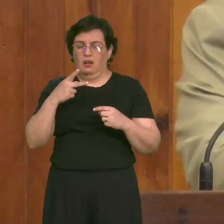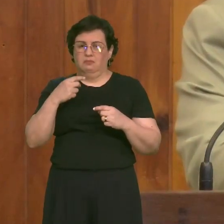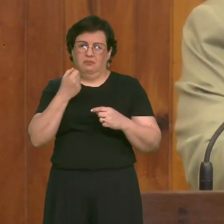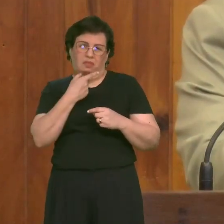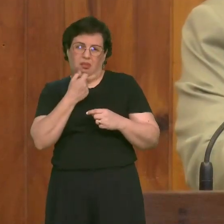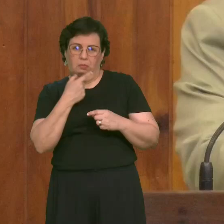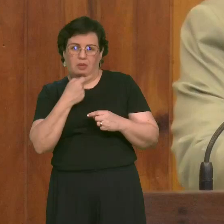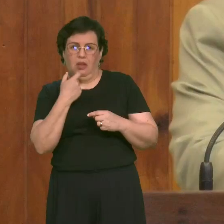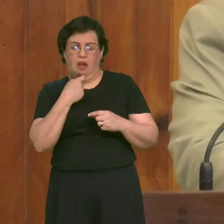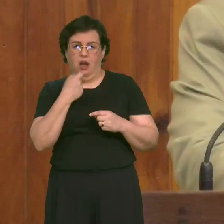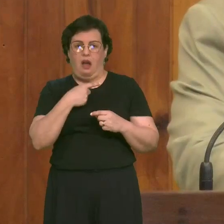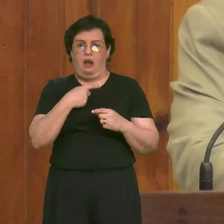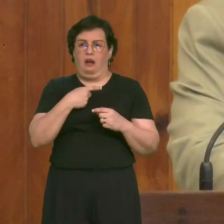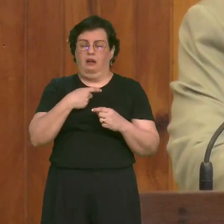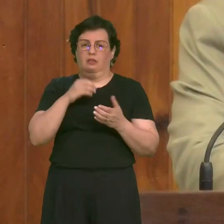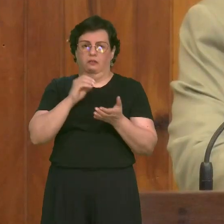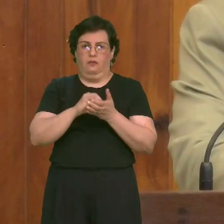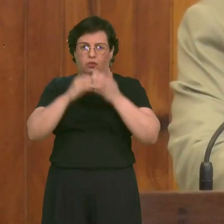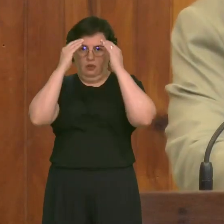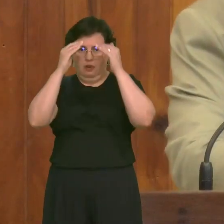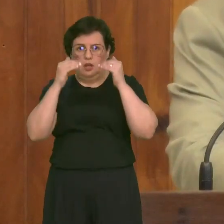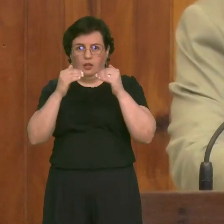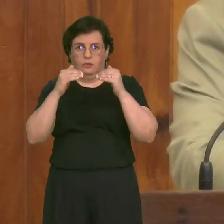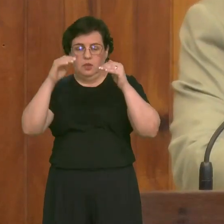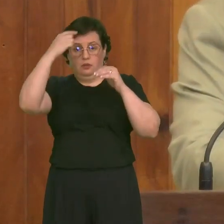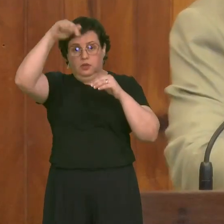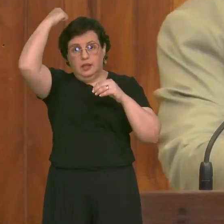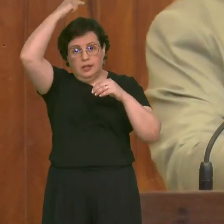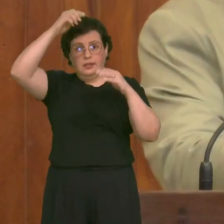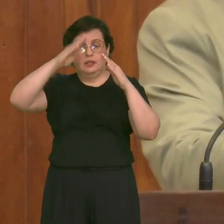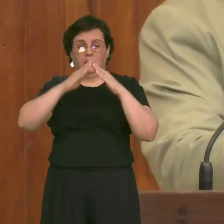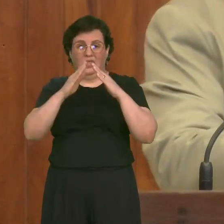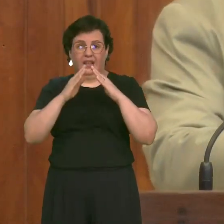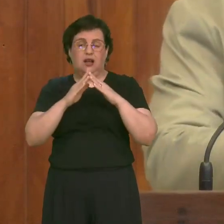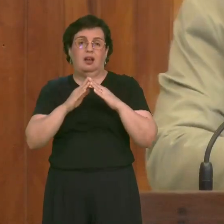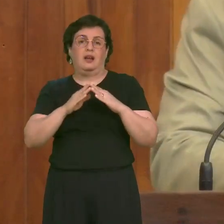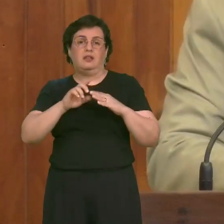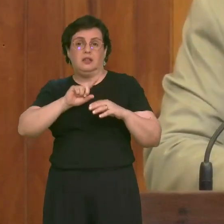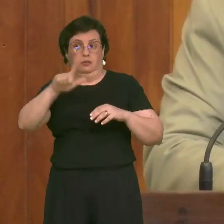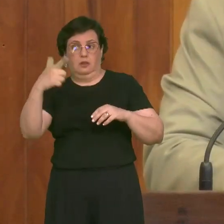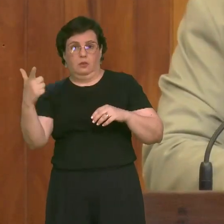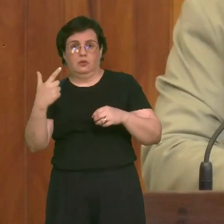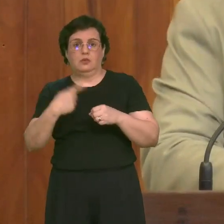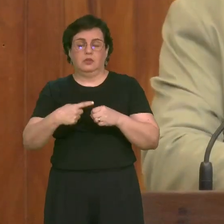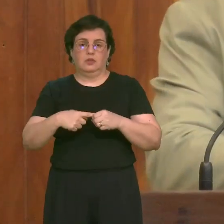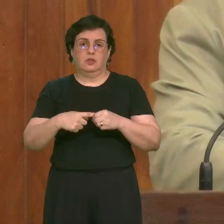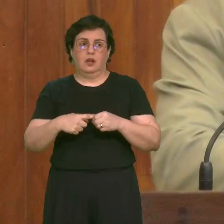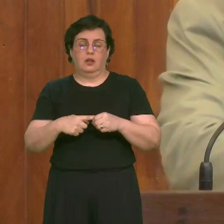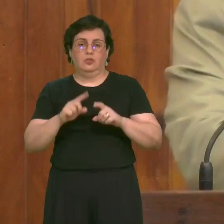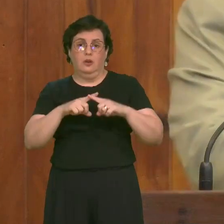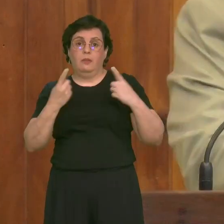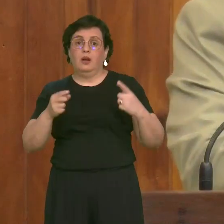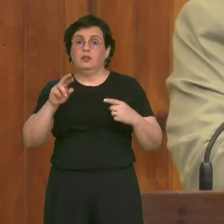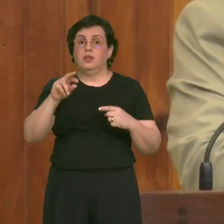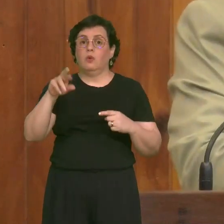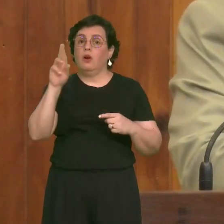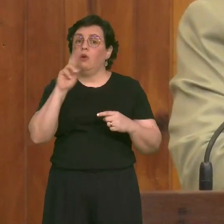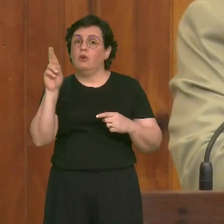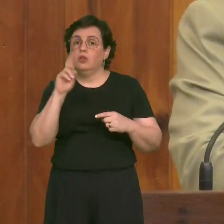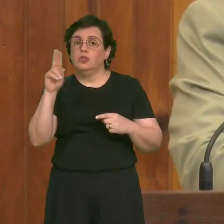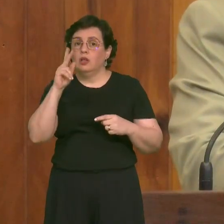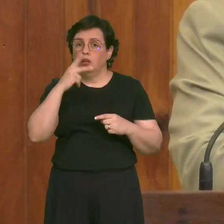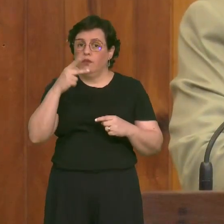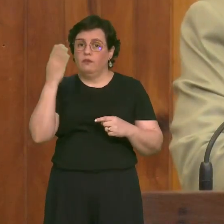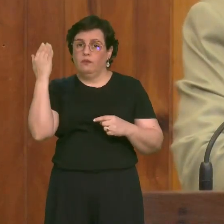a Santa Casa de Xavantes causa estranhas também o vereador Rogerinho já colocou aqui da Tribuna que antes de iniciar o